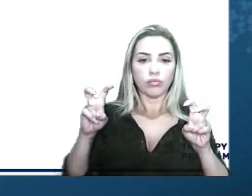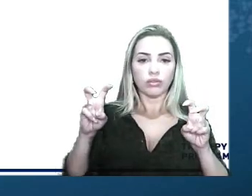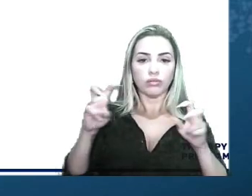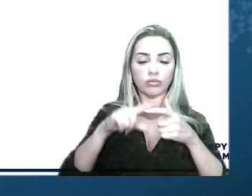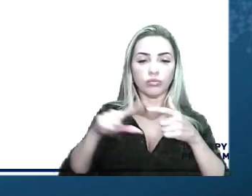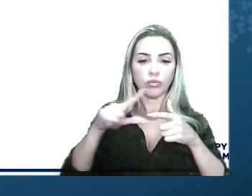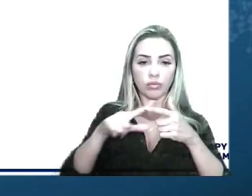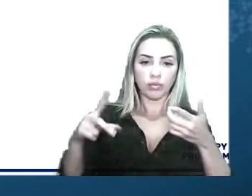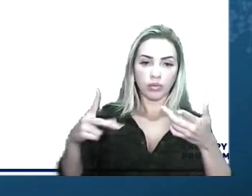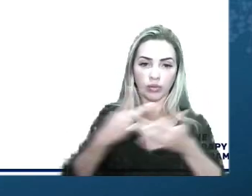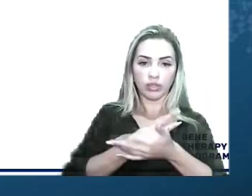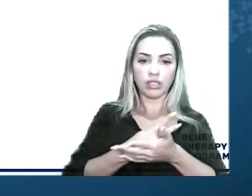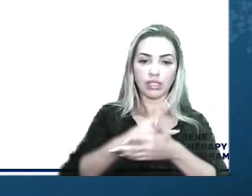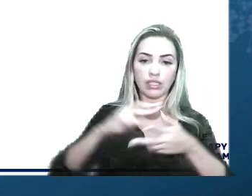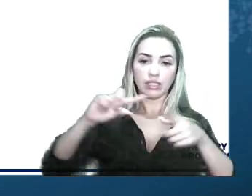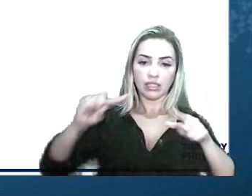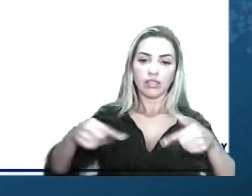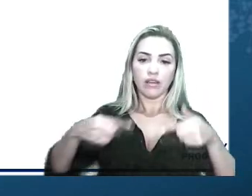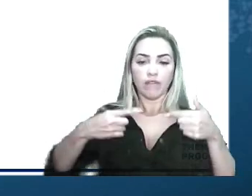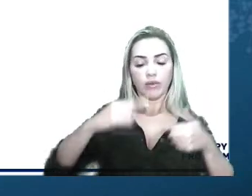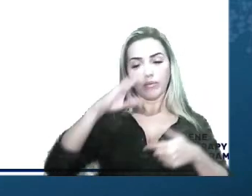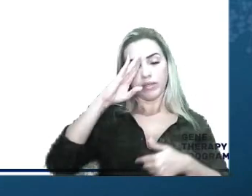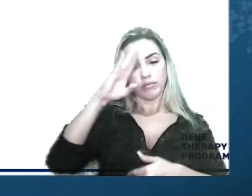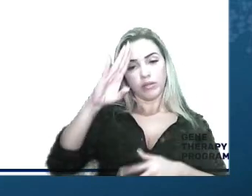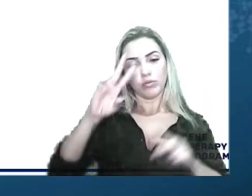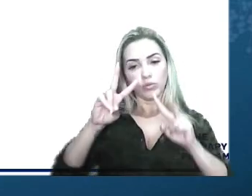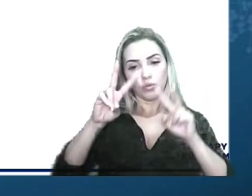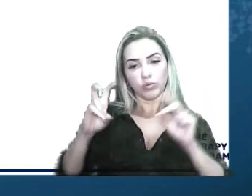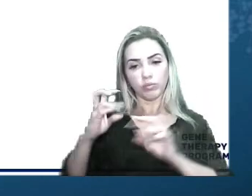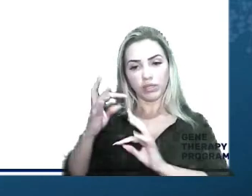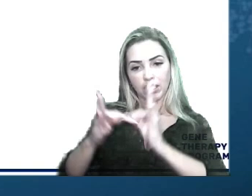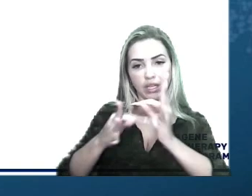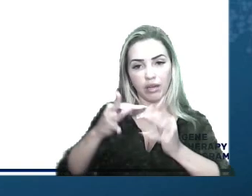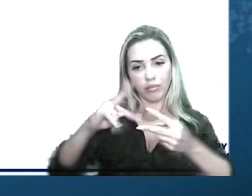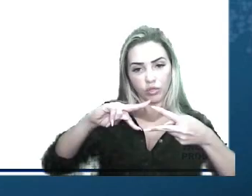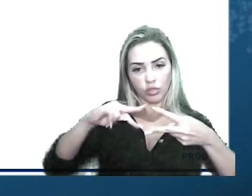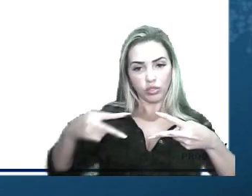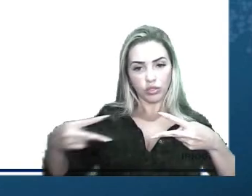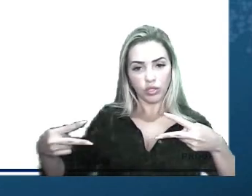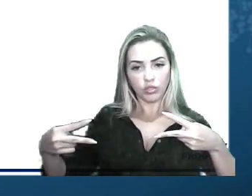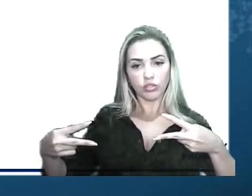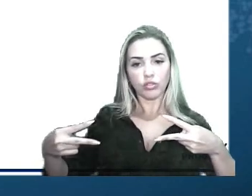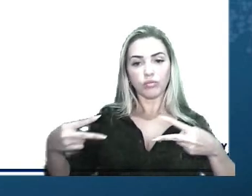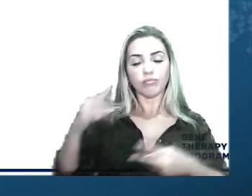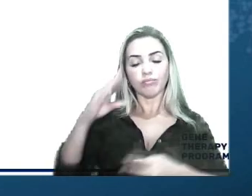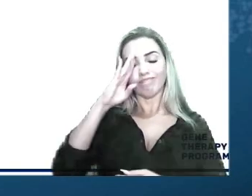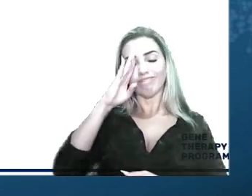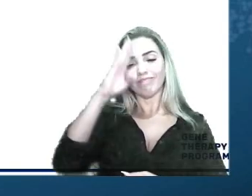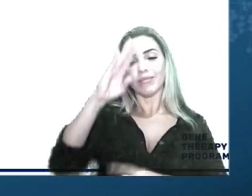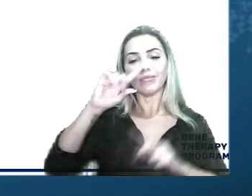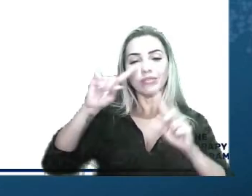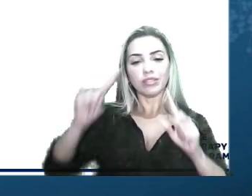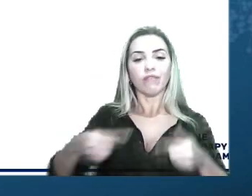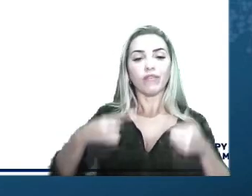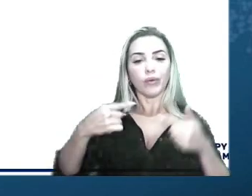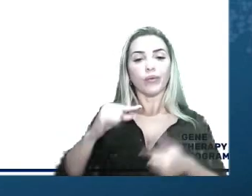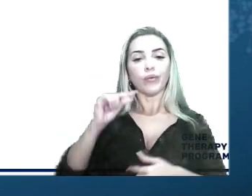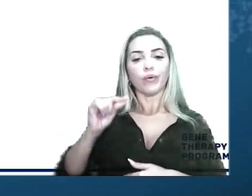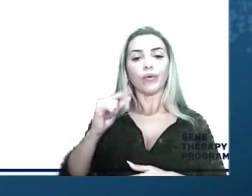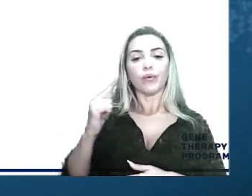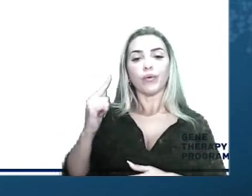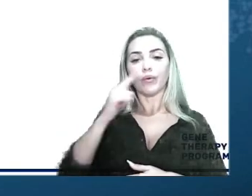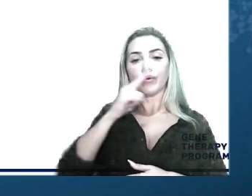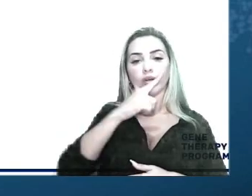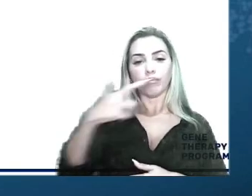transtornos, os desafios da terapia genética, e o maior desafio deles é